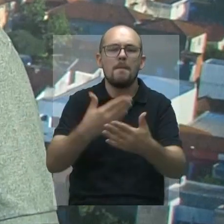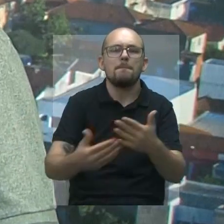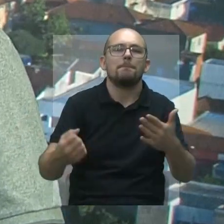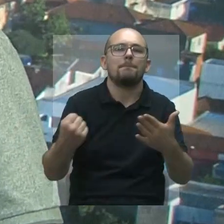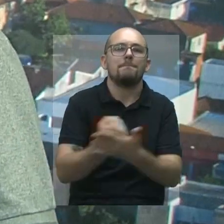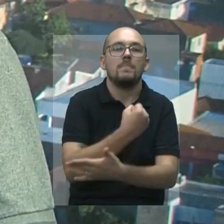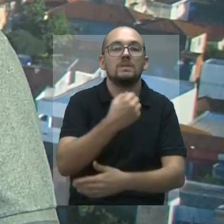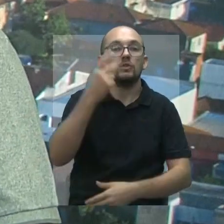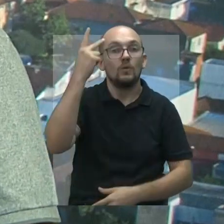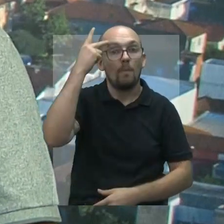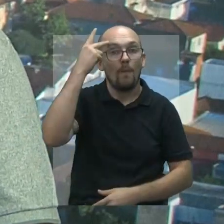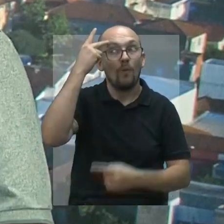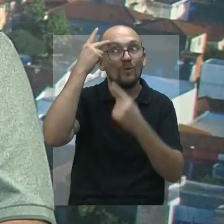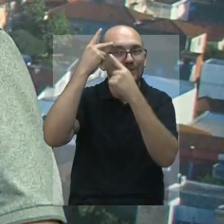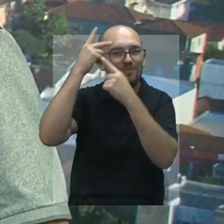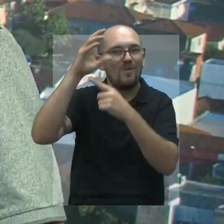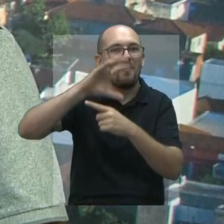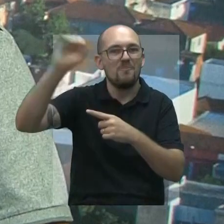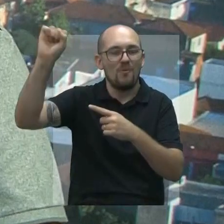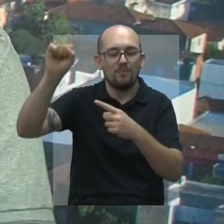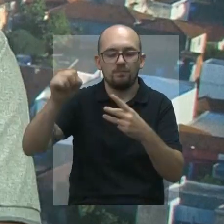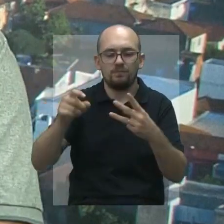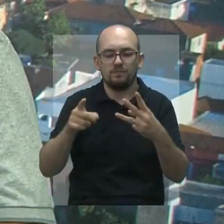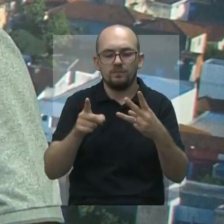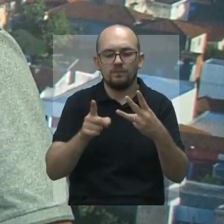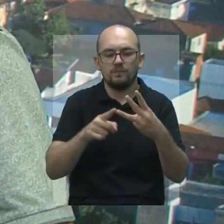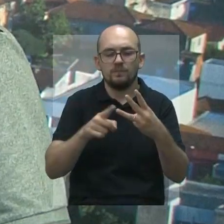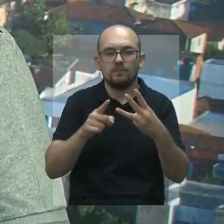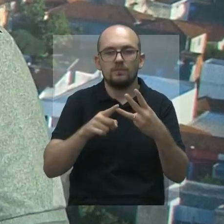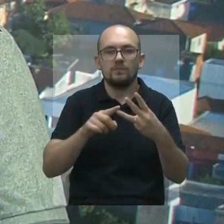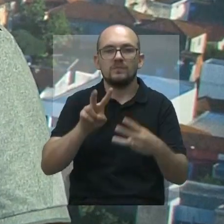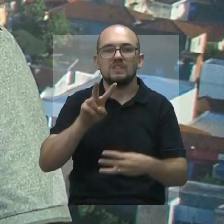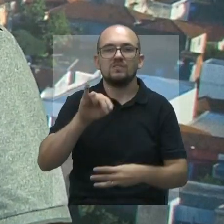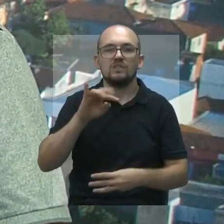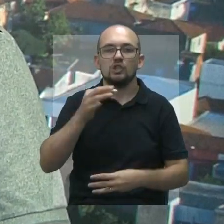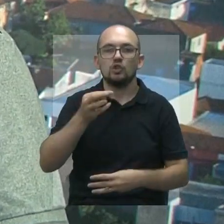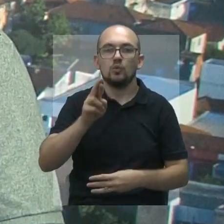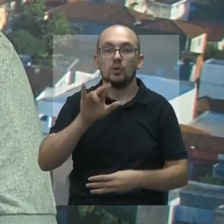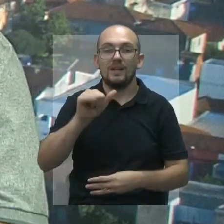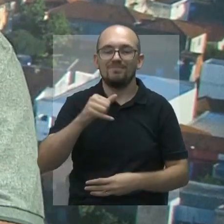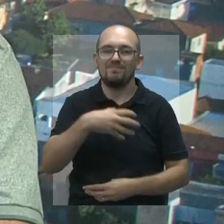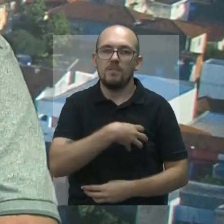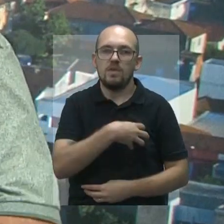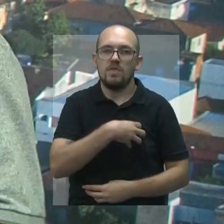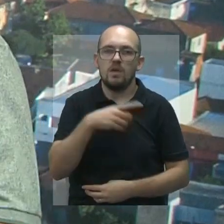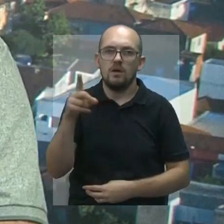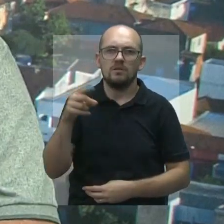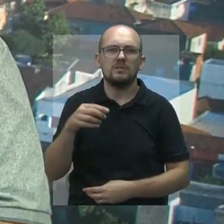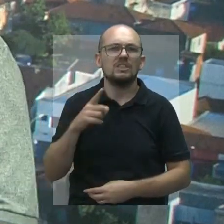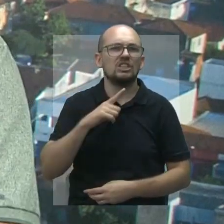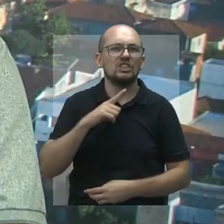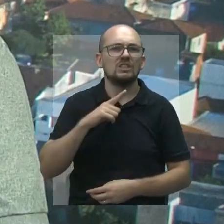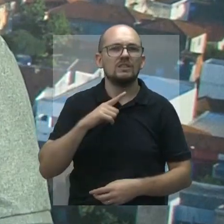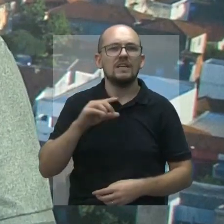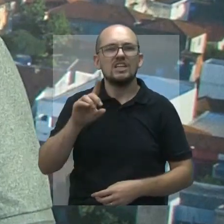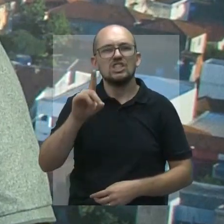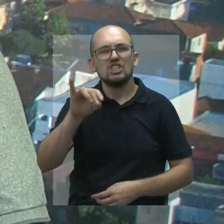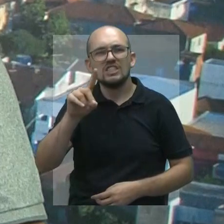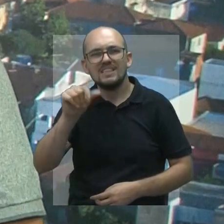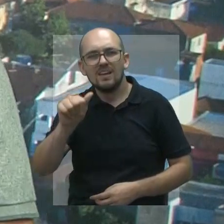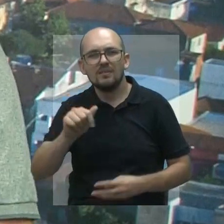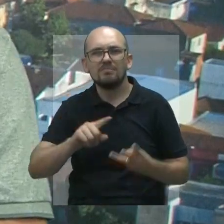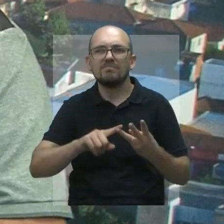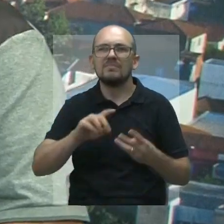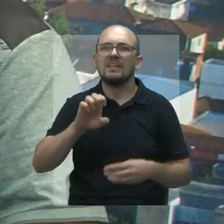Paulo, que foi o campeão. E o Vitória da Bahia é um clube revelador, uma base muito forte de Dida, de Edilson e companhia,